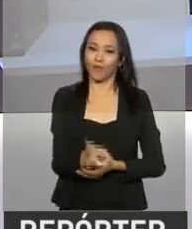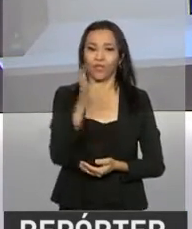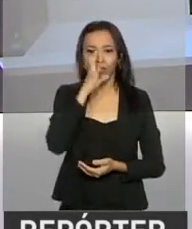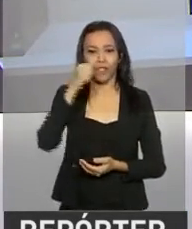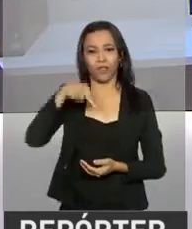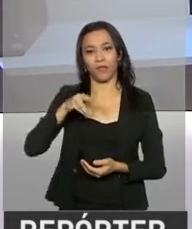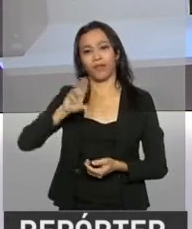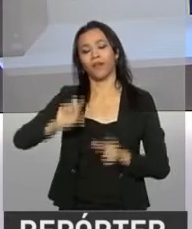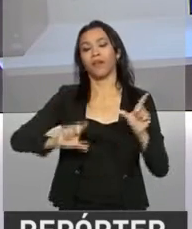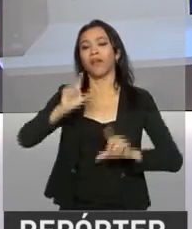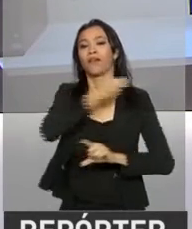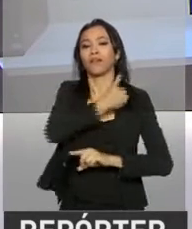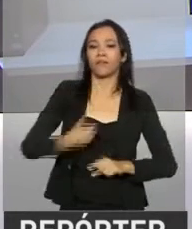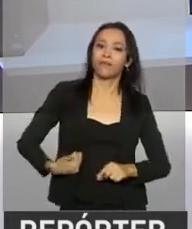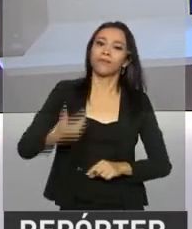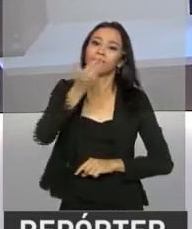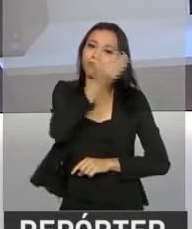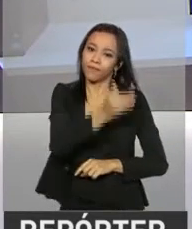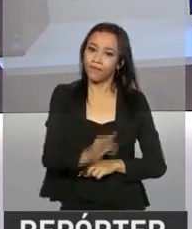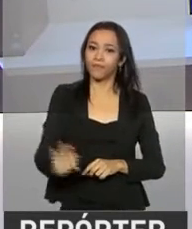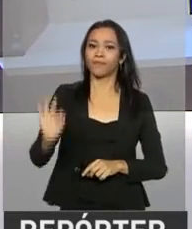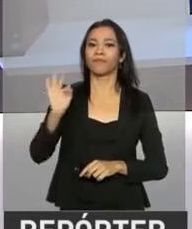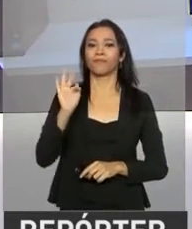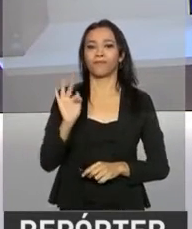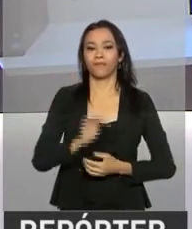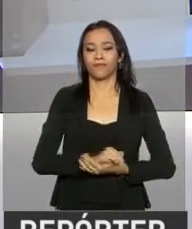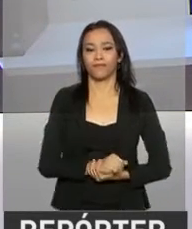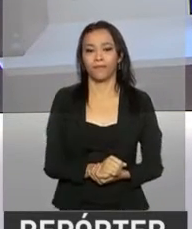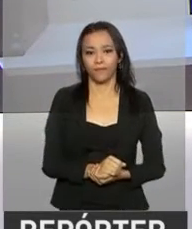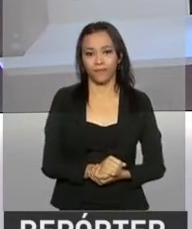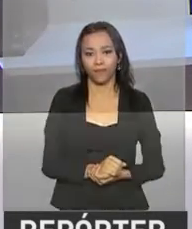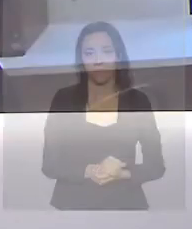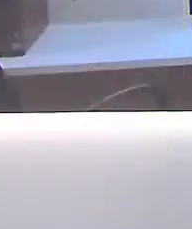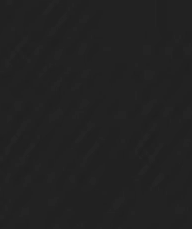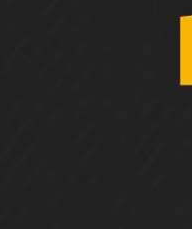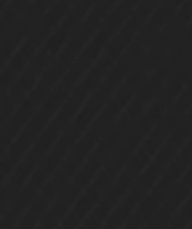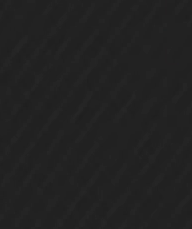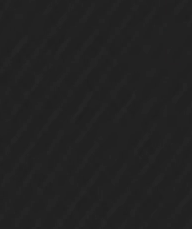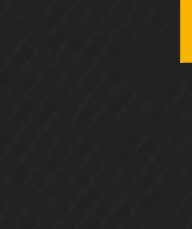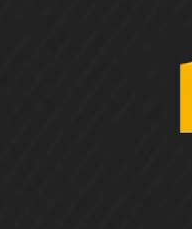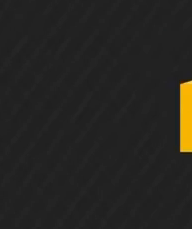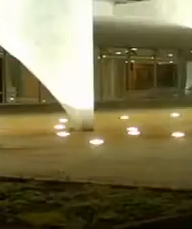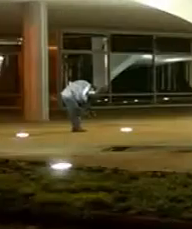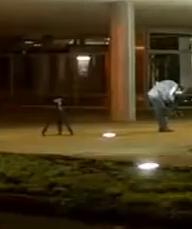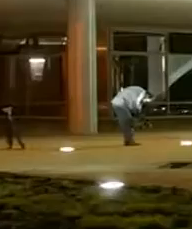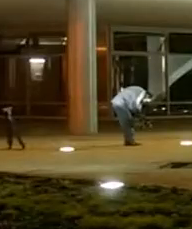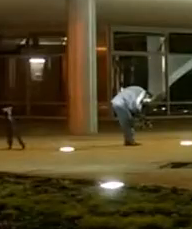continue com a gente aqui na NBR, a TV do Governo Federal. Thank you.